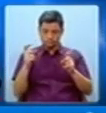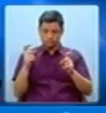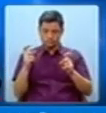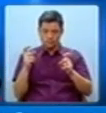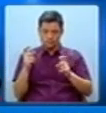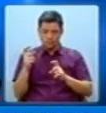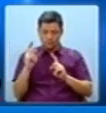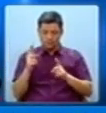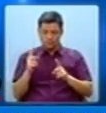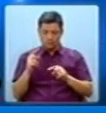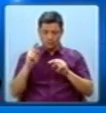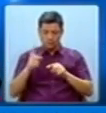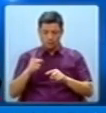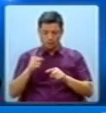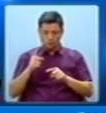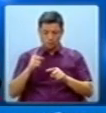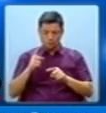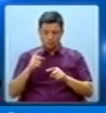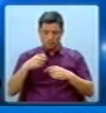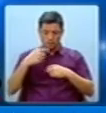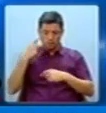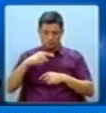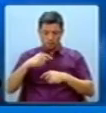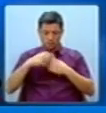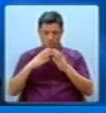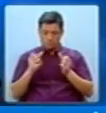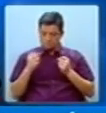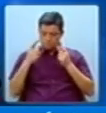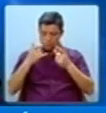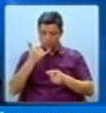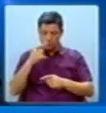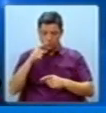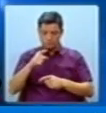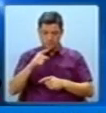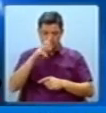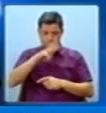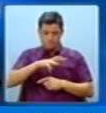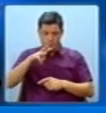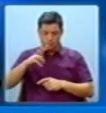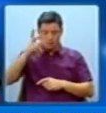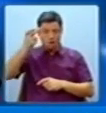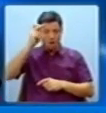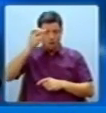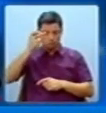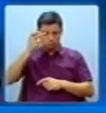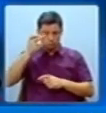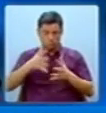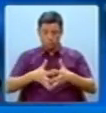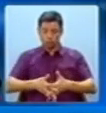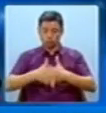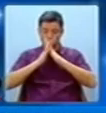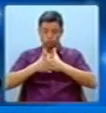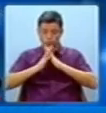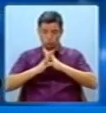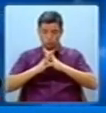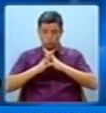aliás, é quando o universo tinha aparecido há pouco mais de 2 mil milhões de anos. Porquê é que é importante encontrarmos estas estruturas? Porque nós